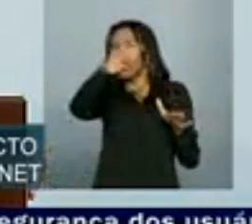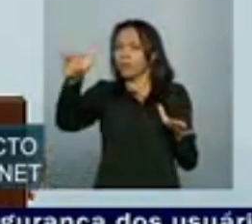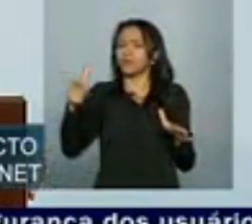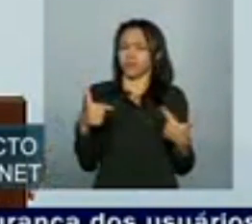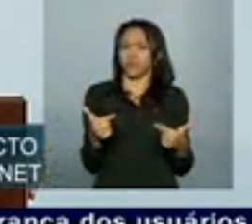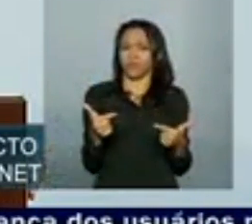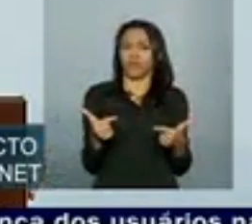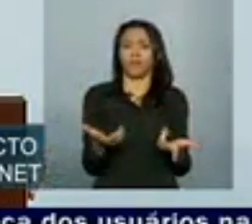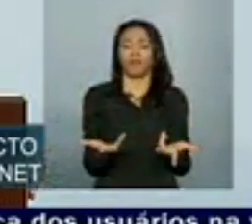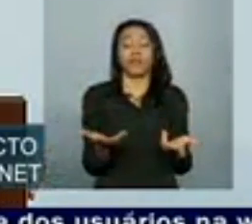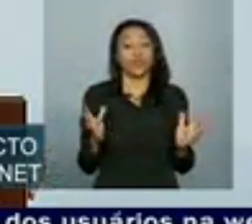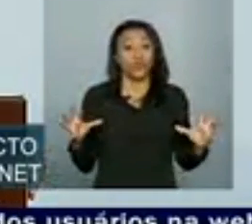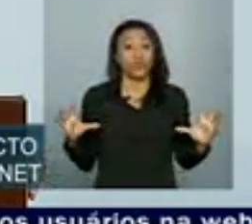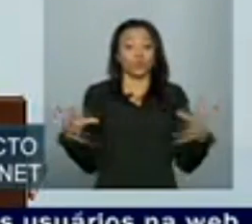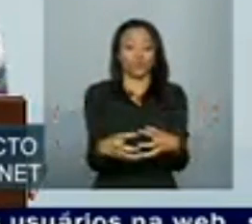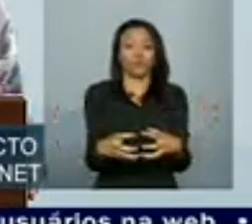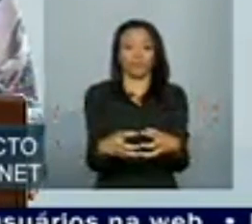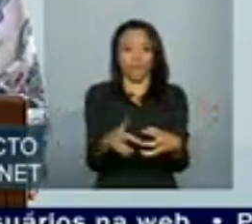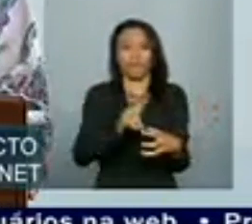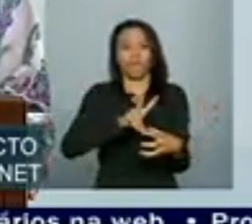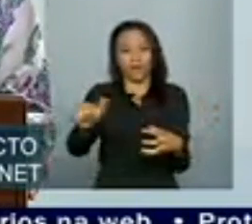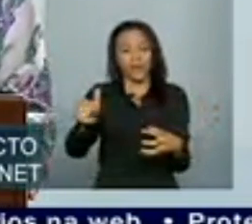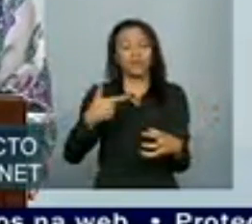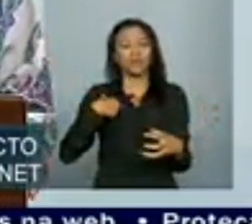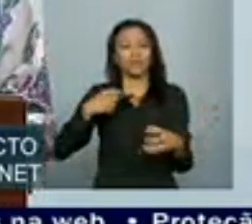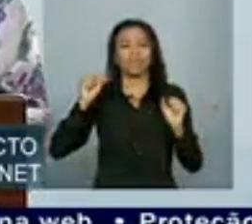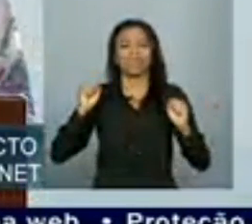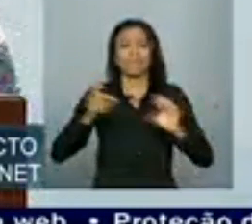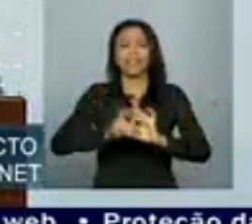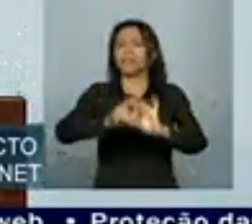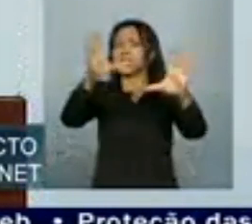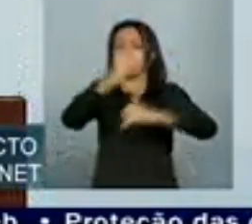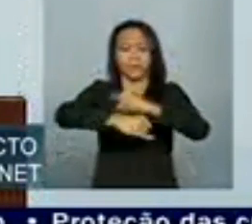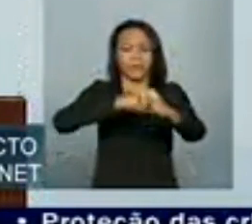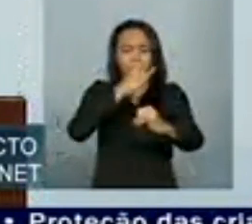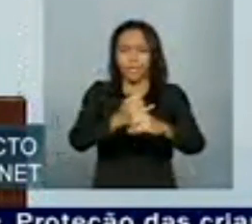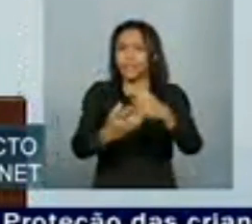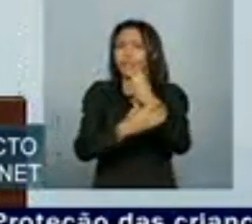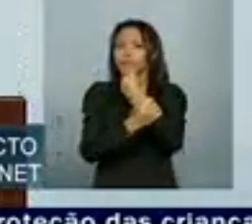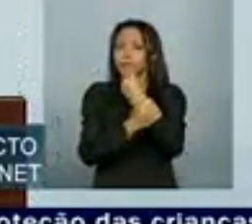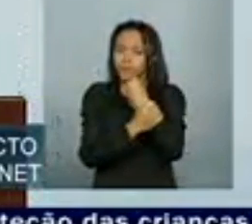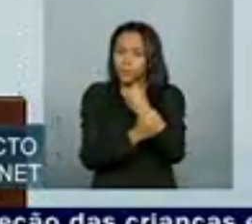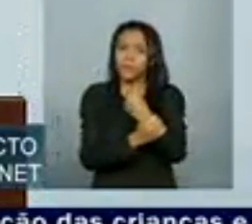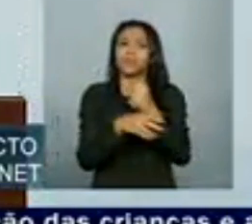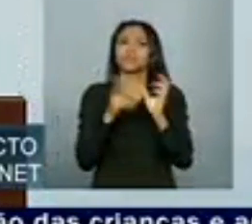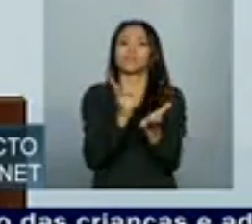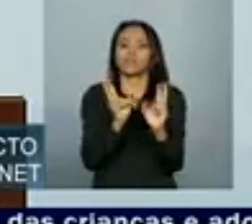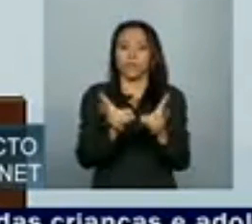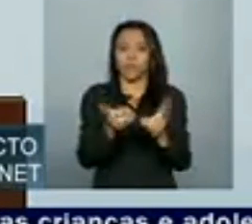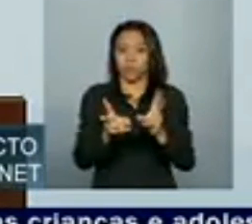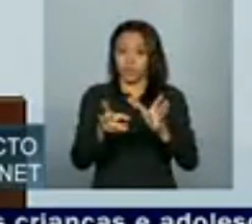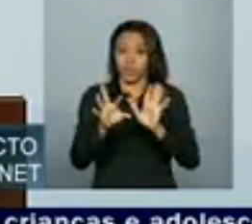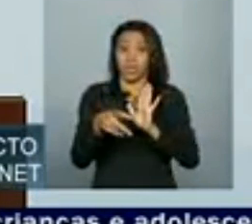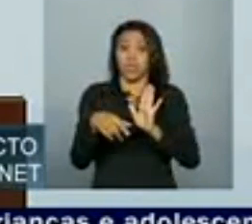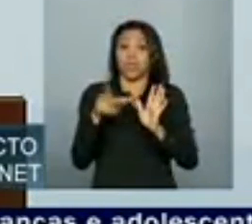vamos juntos promover uma internet livre, pacífica, segura, regida pelos princípios da tolerância e